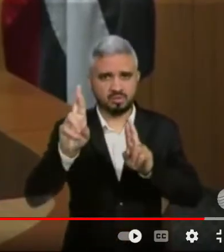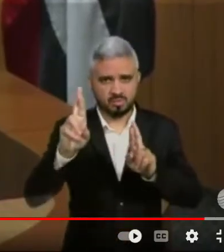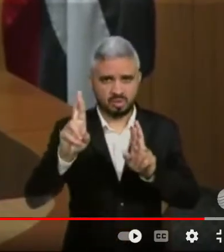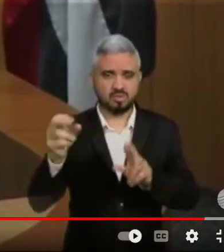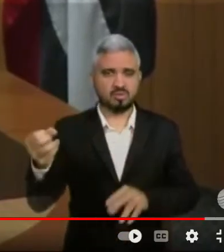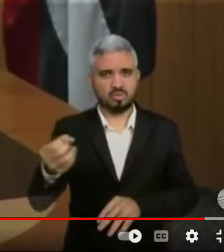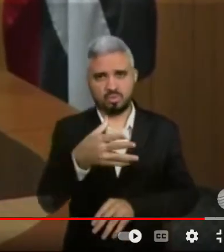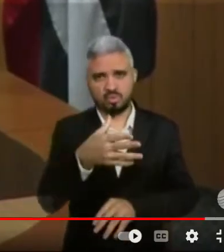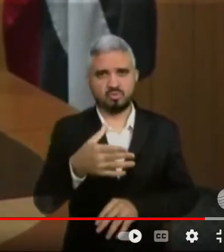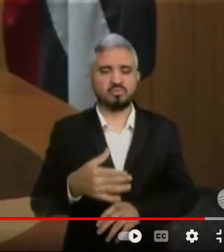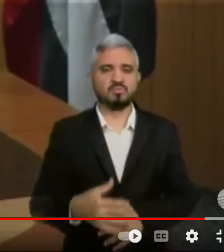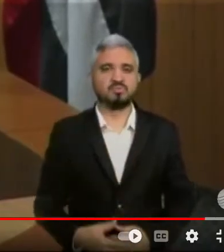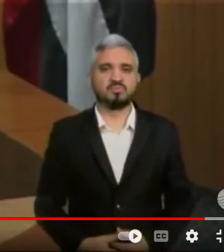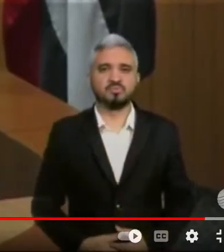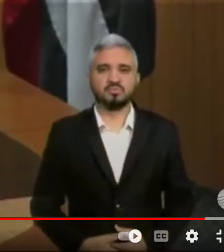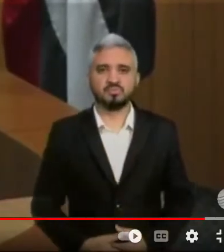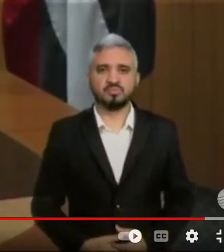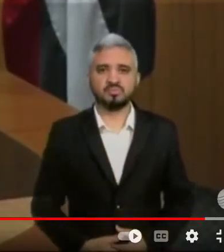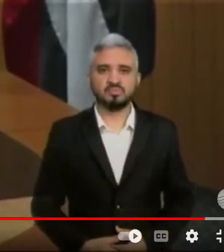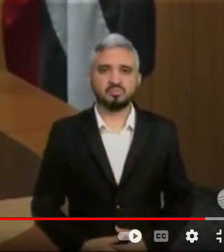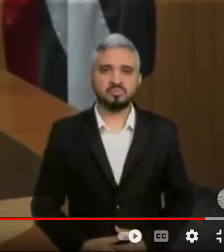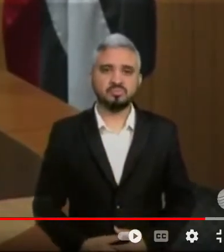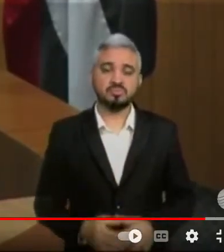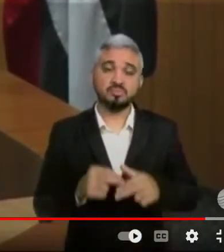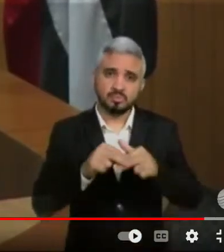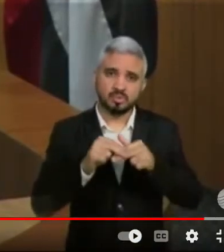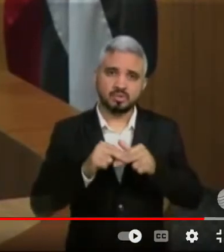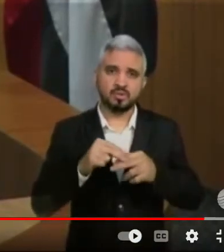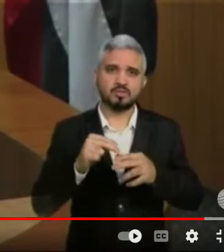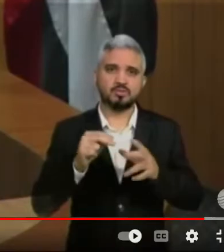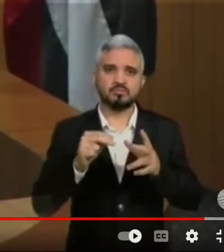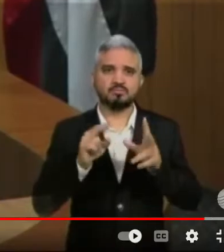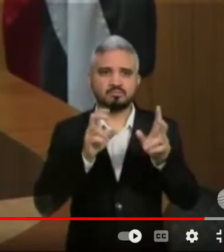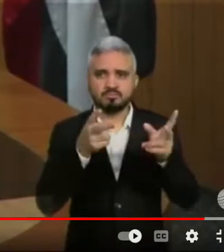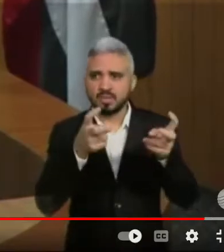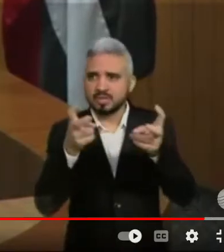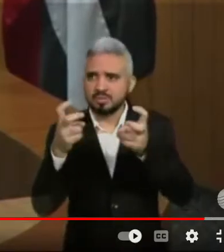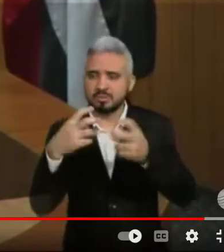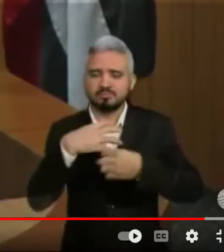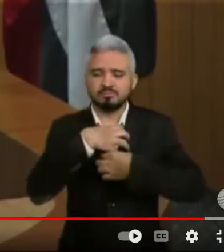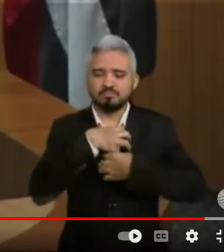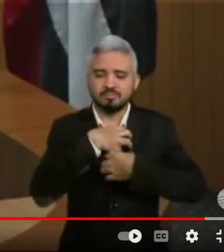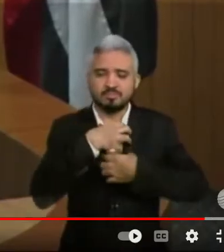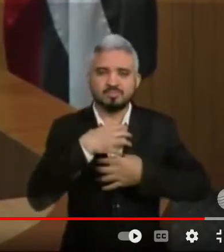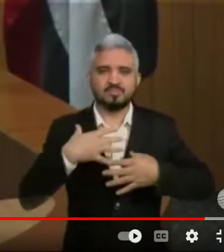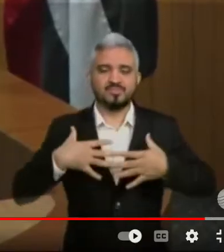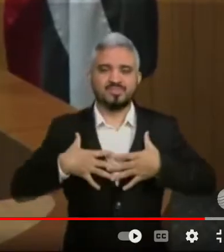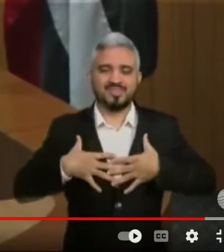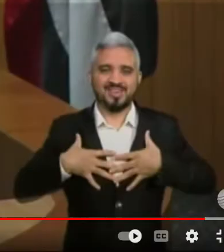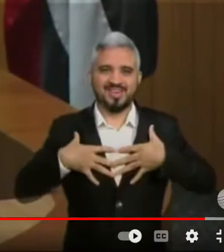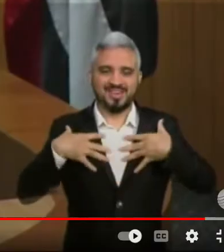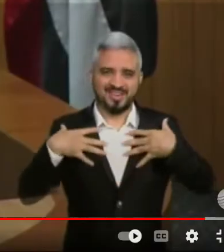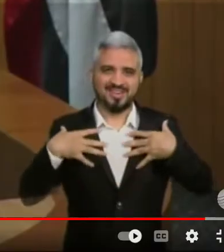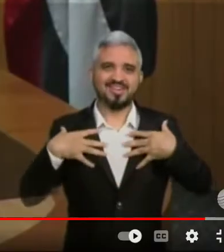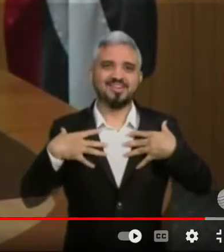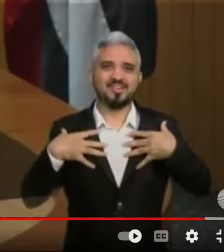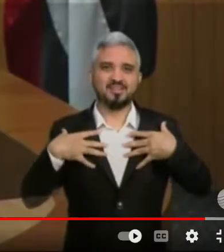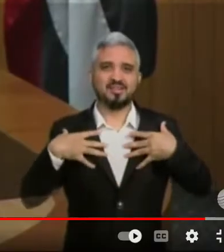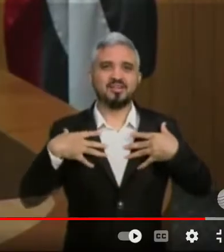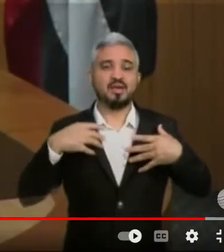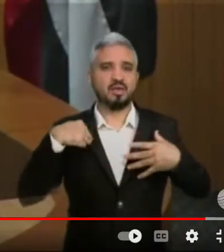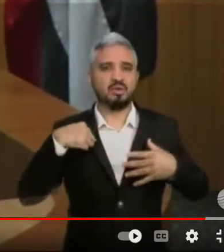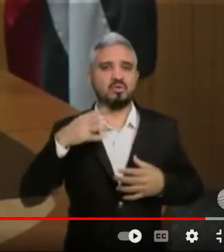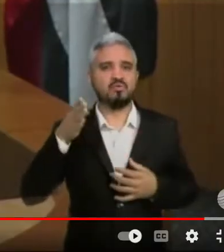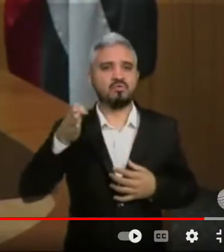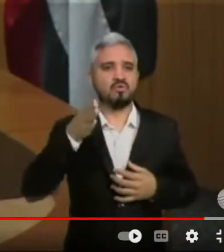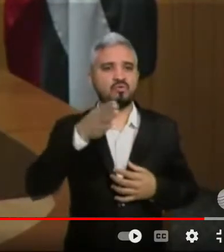de Codó. E isso que tem nos alegrado, porque em todos os cantos que a gente anda, a gente vê a vontade da